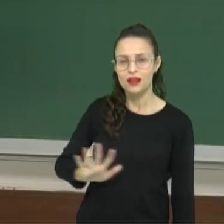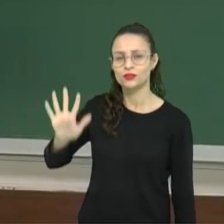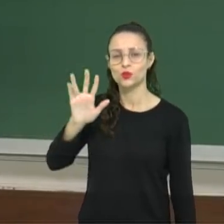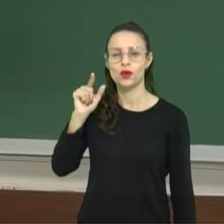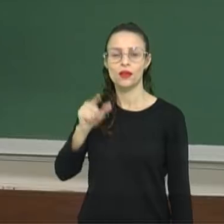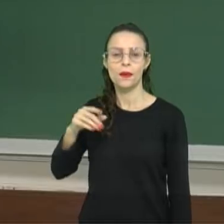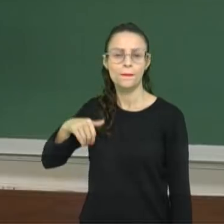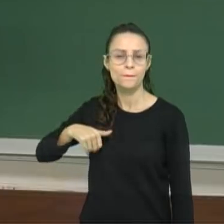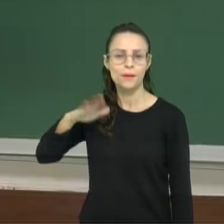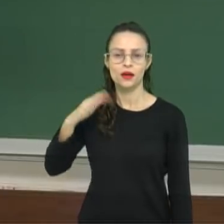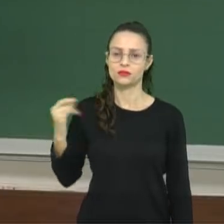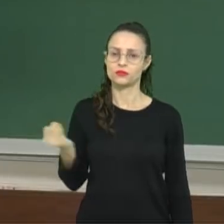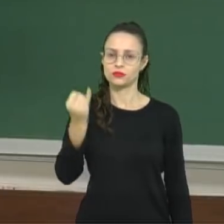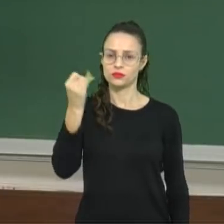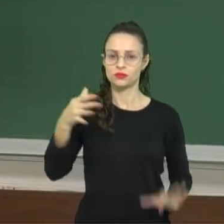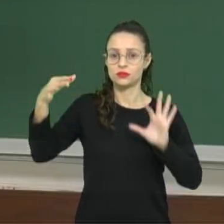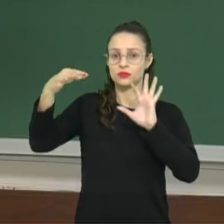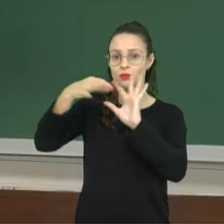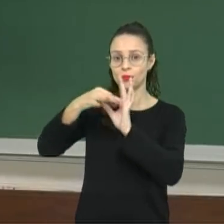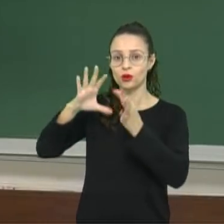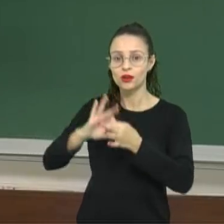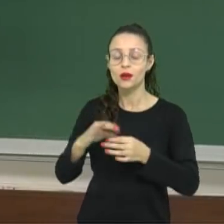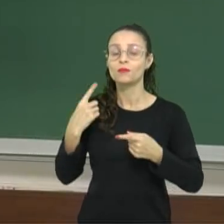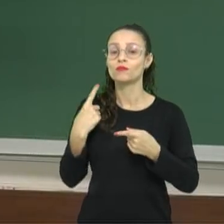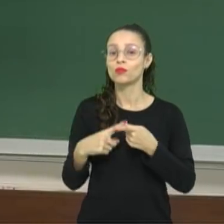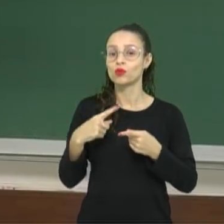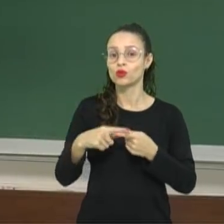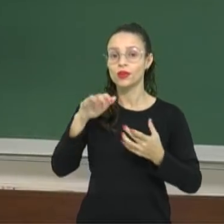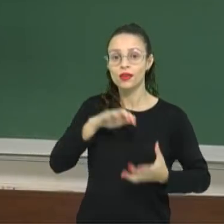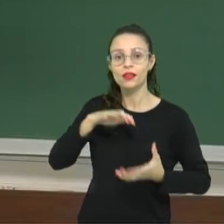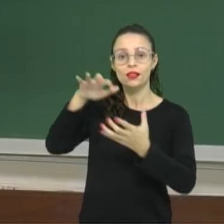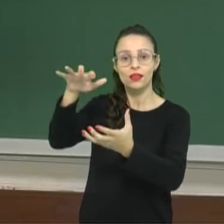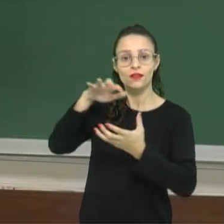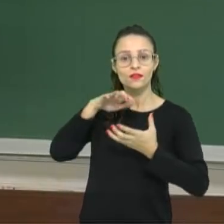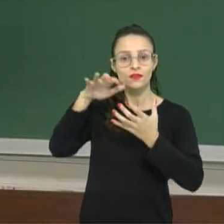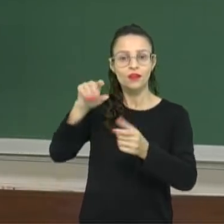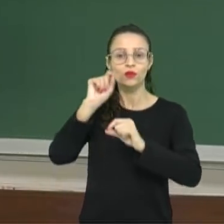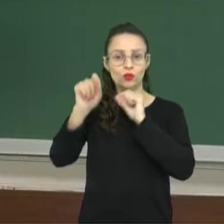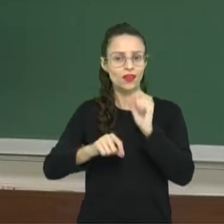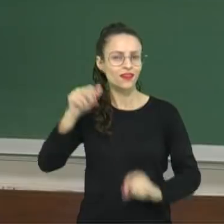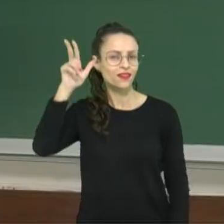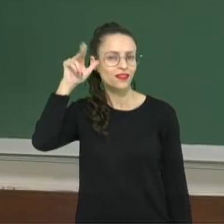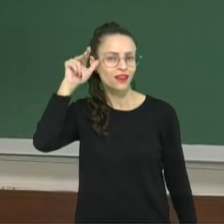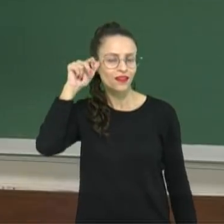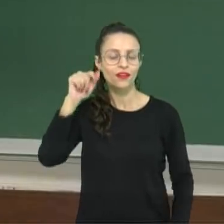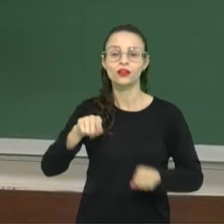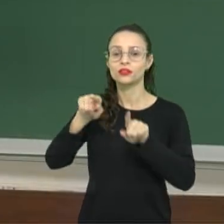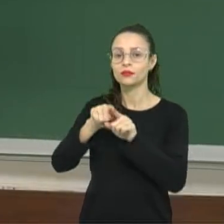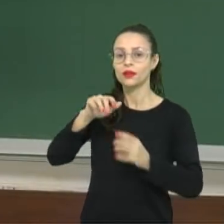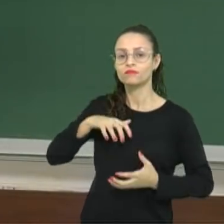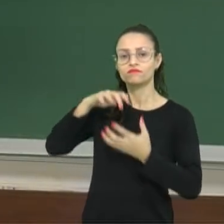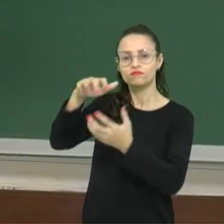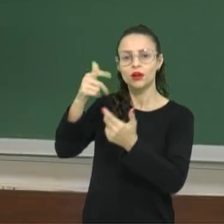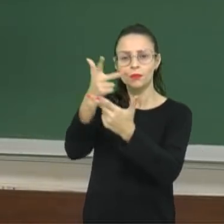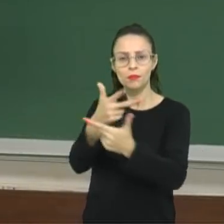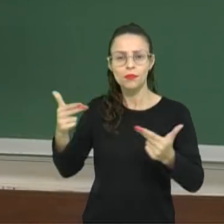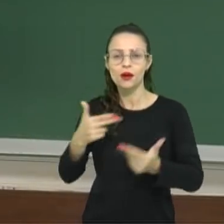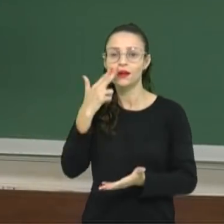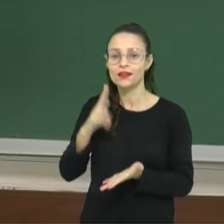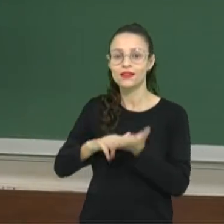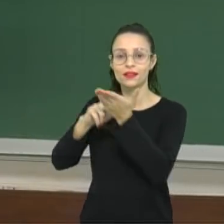das ligações mais importantes, porque transportava lá as mulas, cavalos, suprimentos,